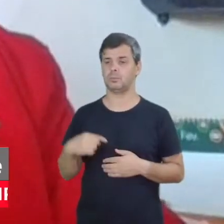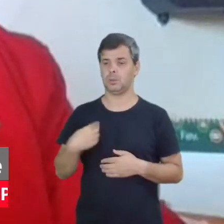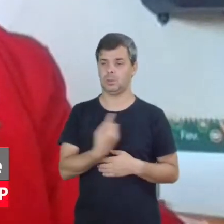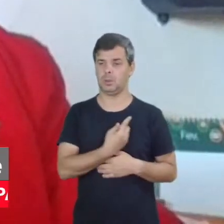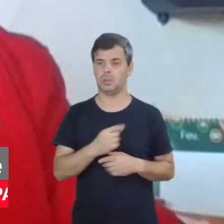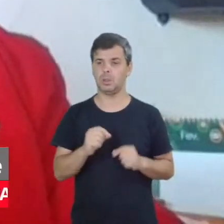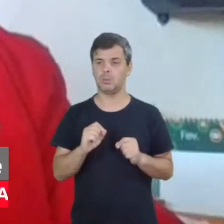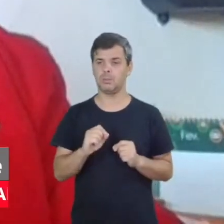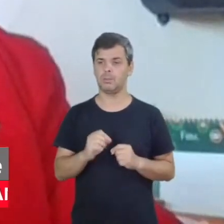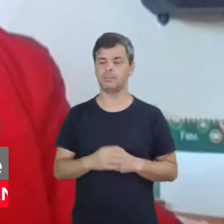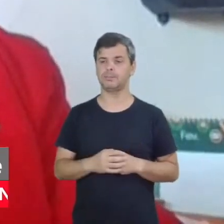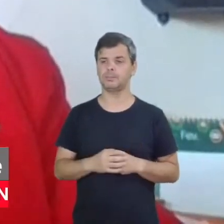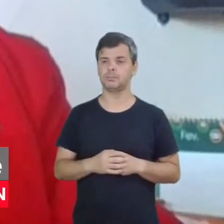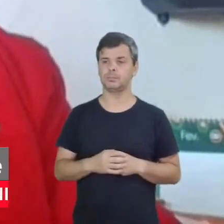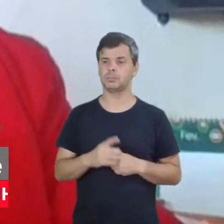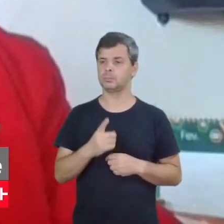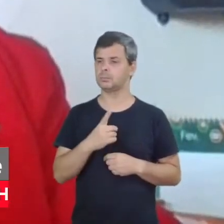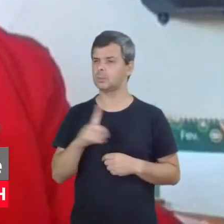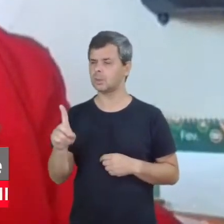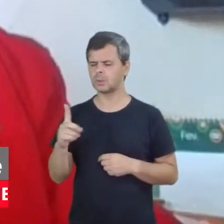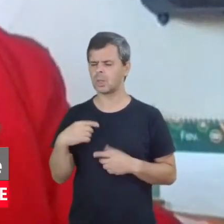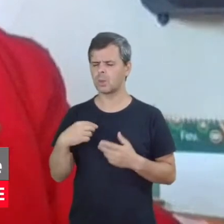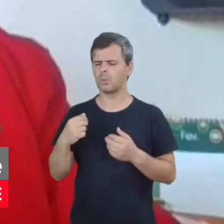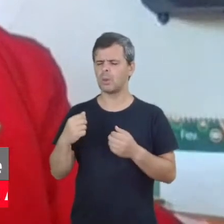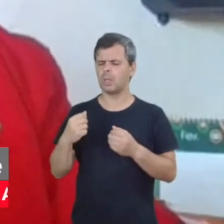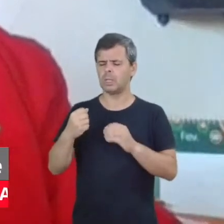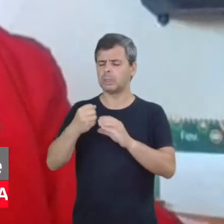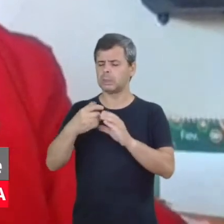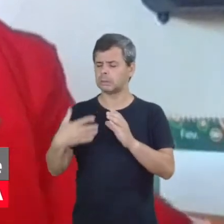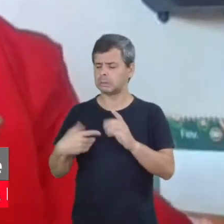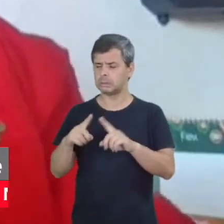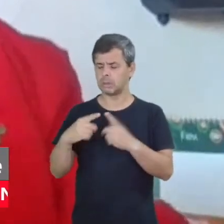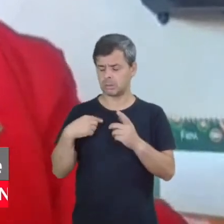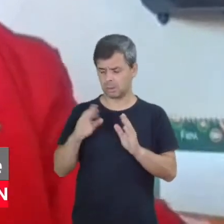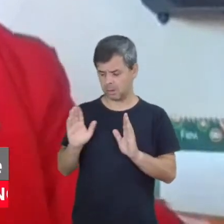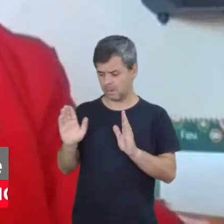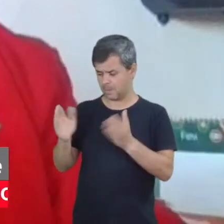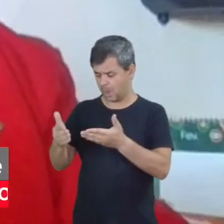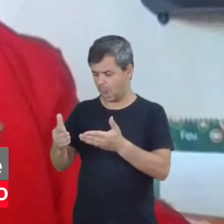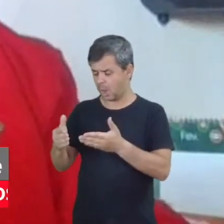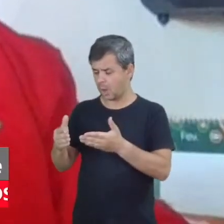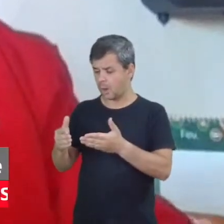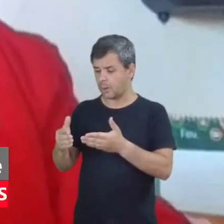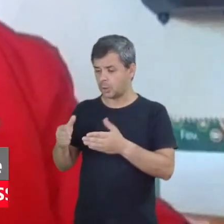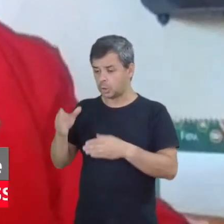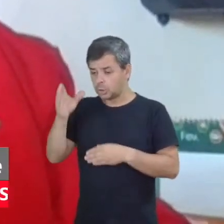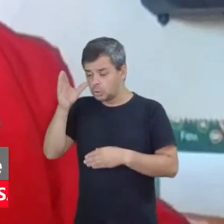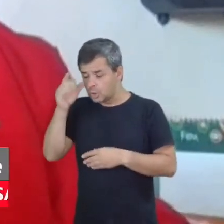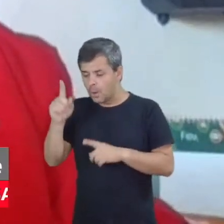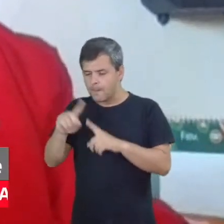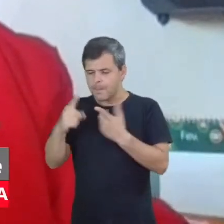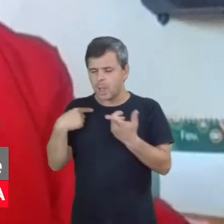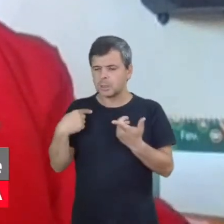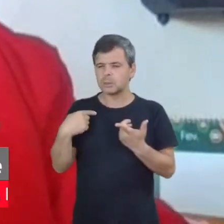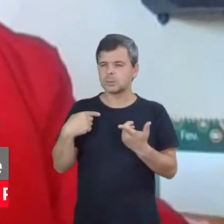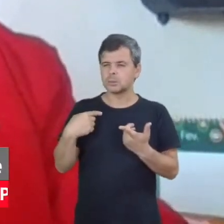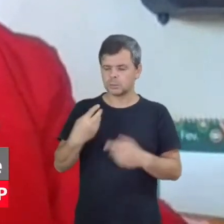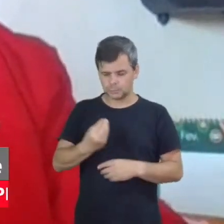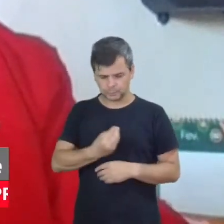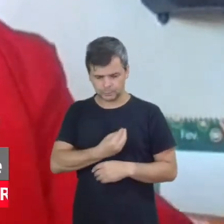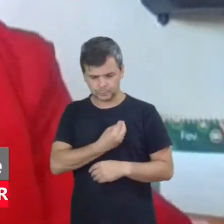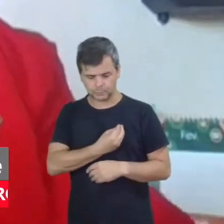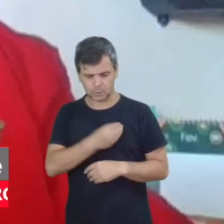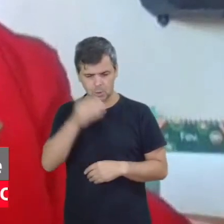nós, sem nenhum elemento tão científico, mas olhando para o conhecimento empírico, retomar o que